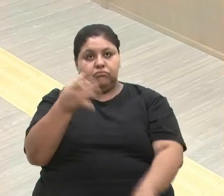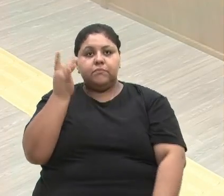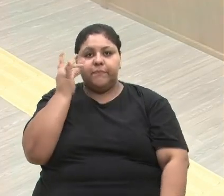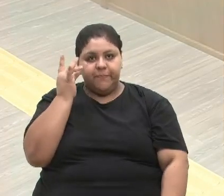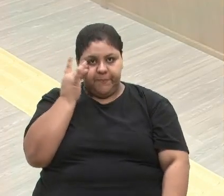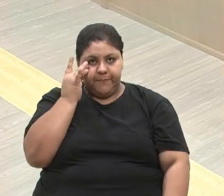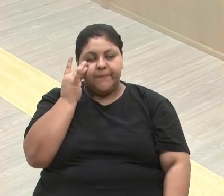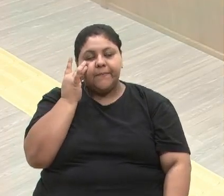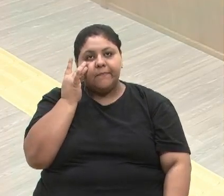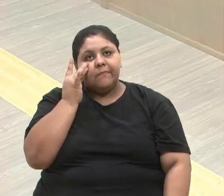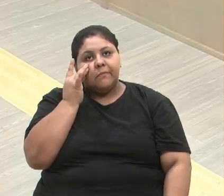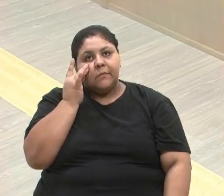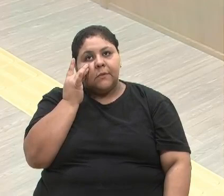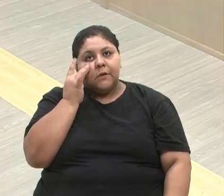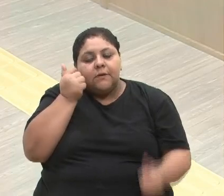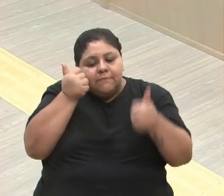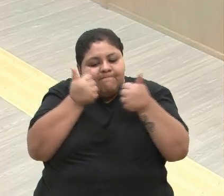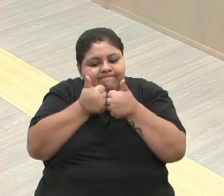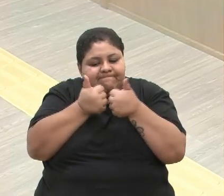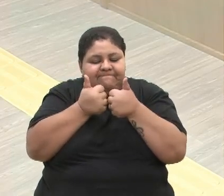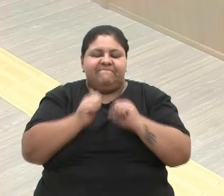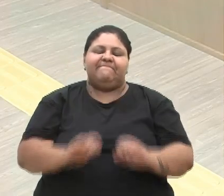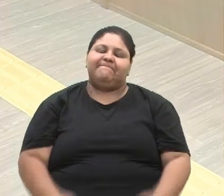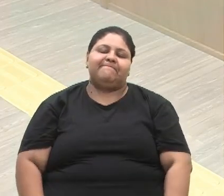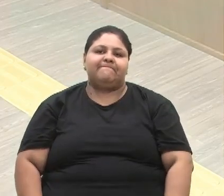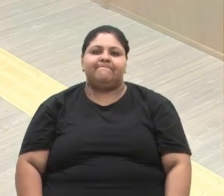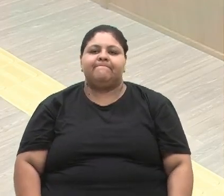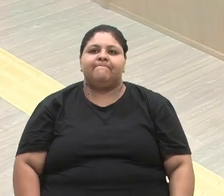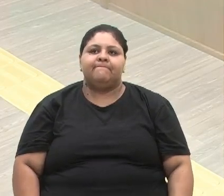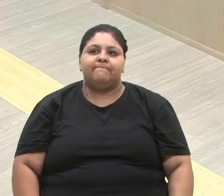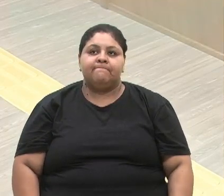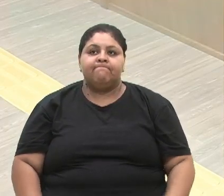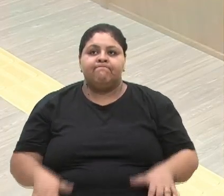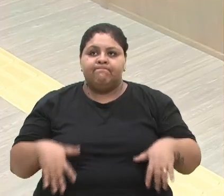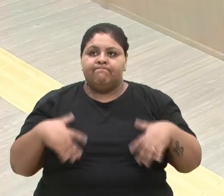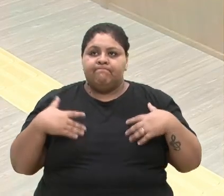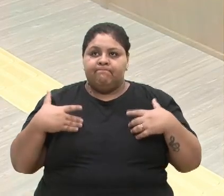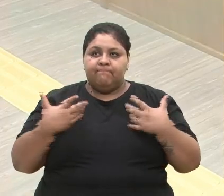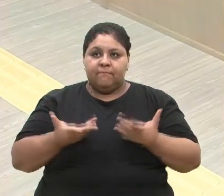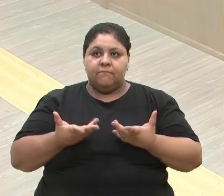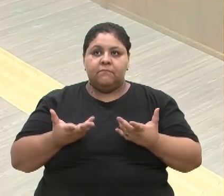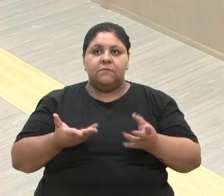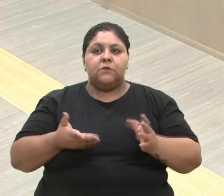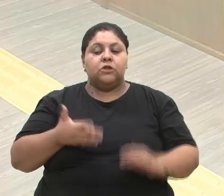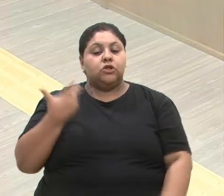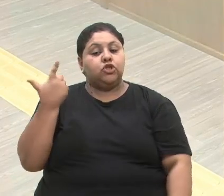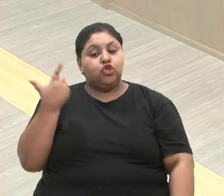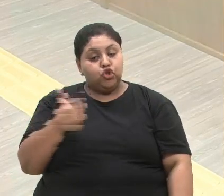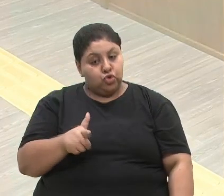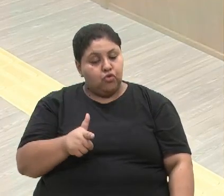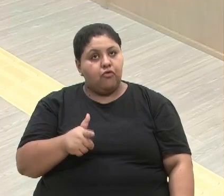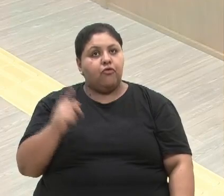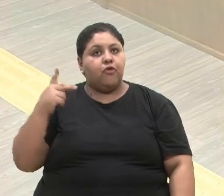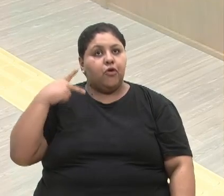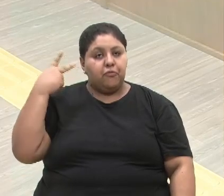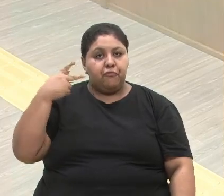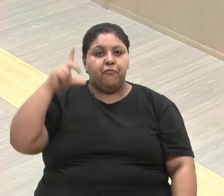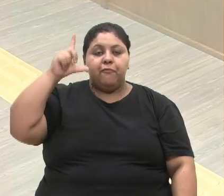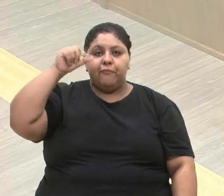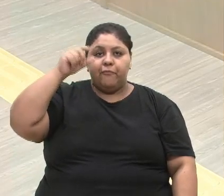acompanhando de pertinho aqui no plenário. Bom, mais uma vez, né, vereador Scalco, a gente